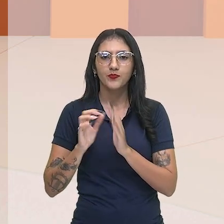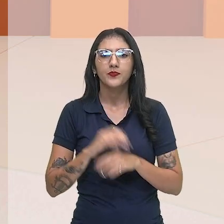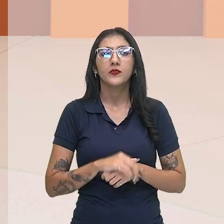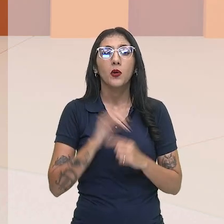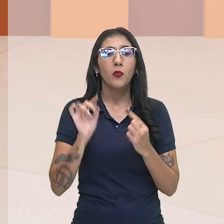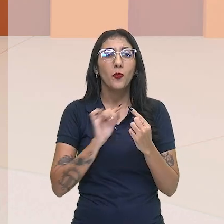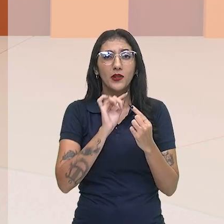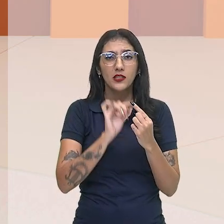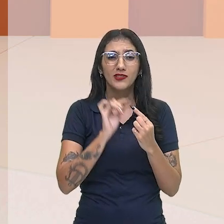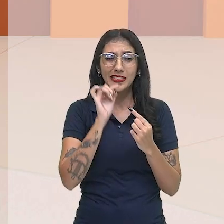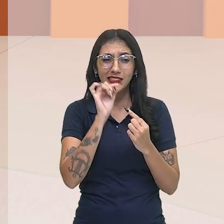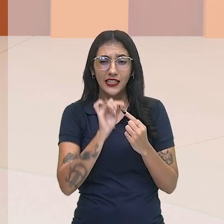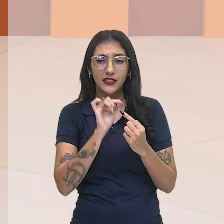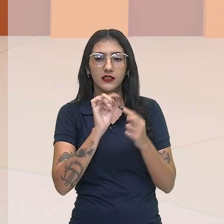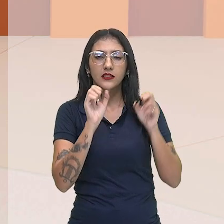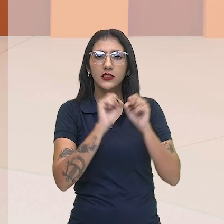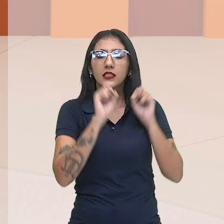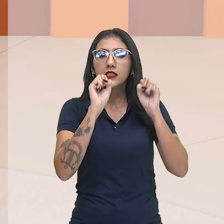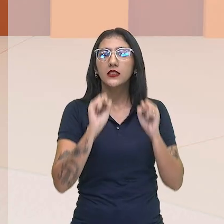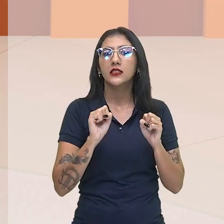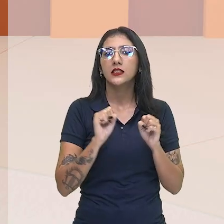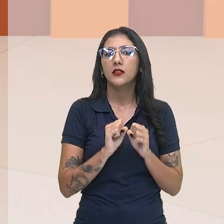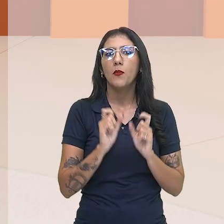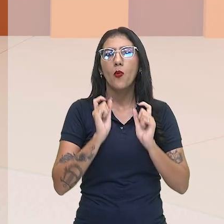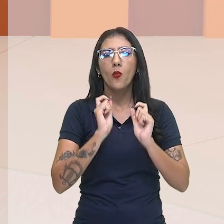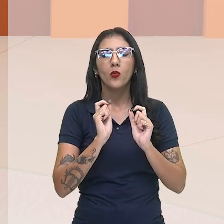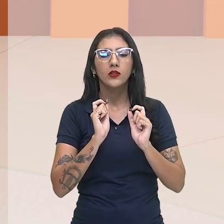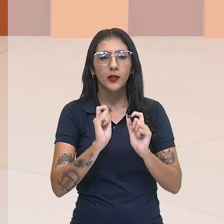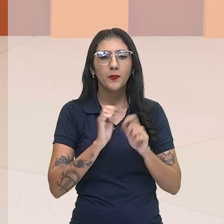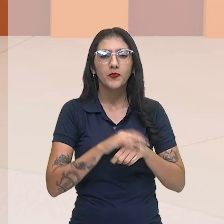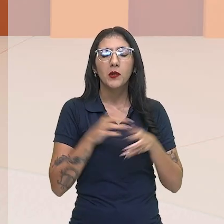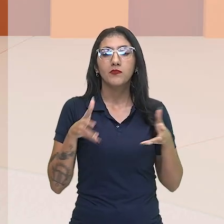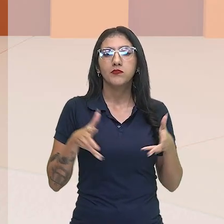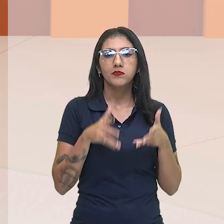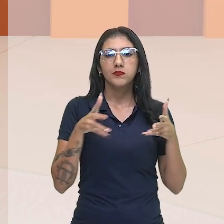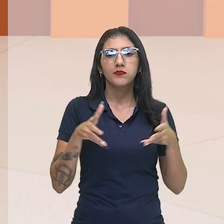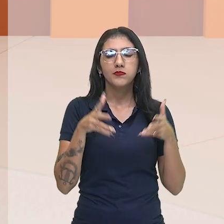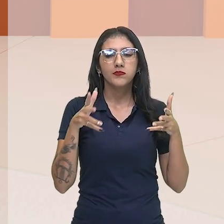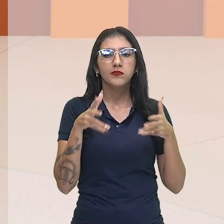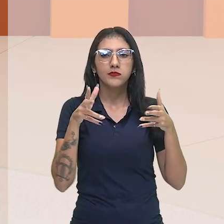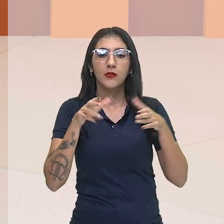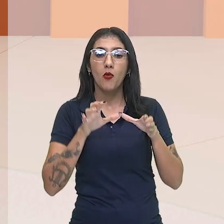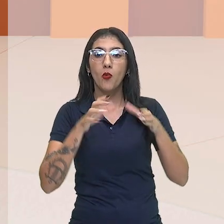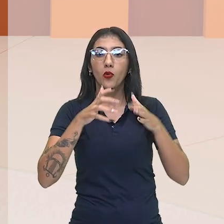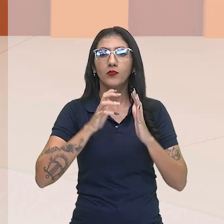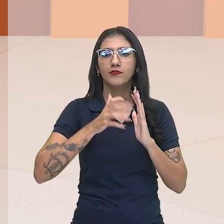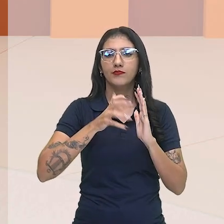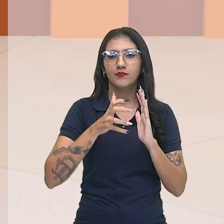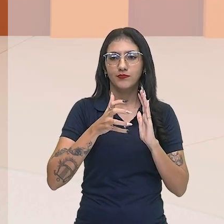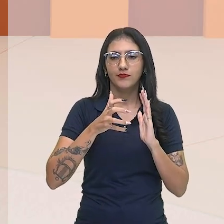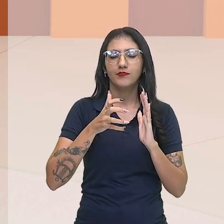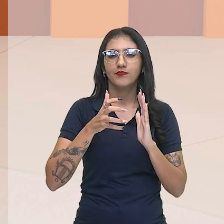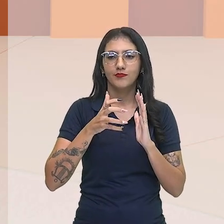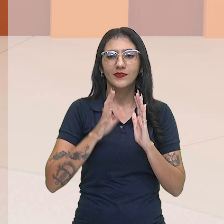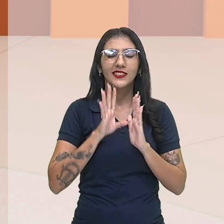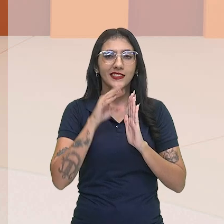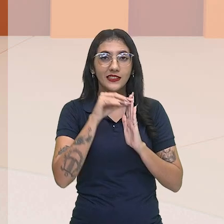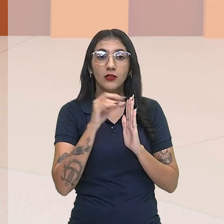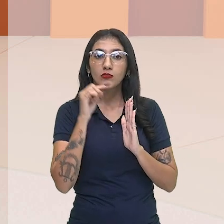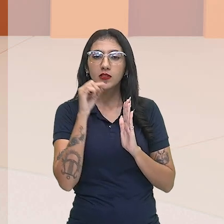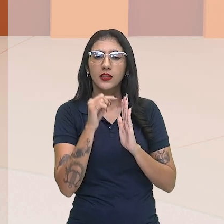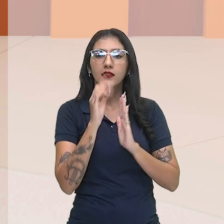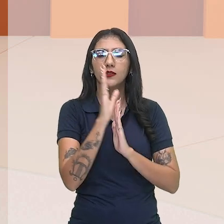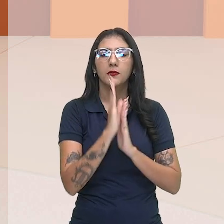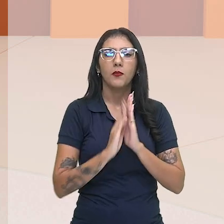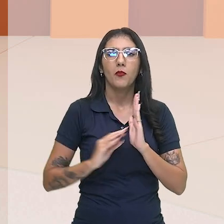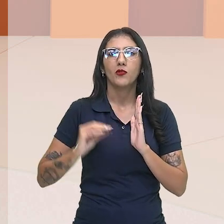objetivo desse sistema é fortalecer os partidos políticos dentro deste modelo